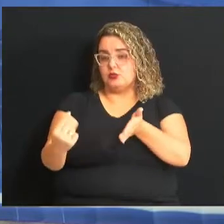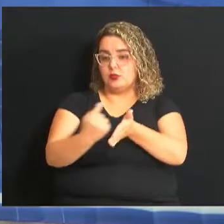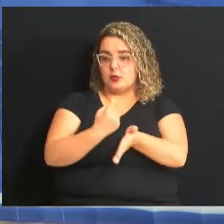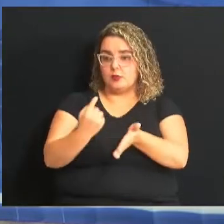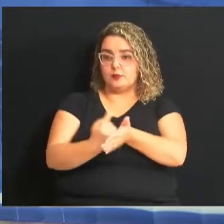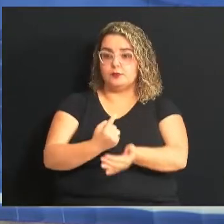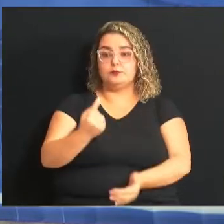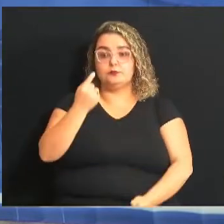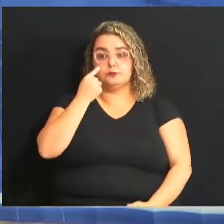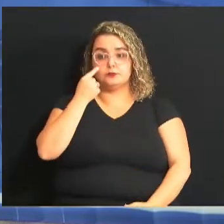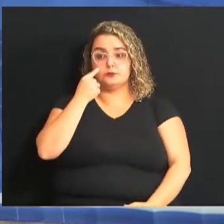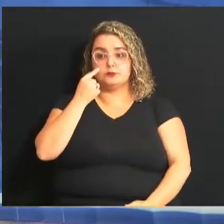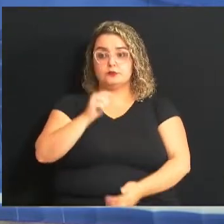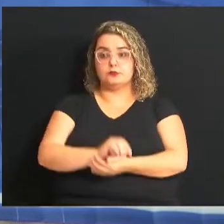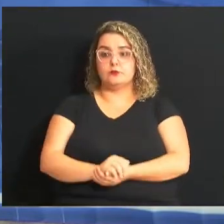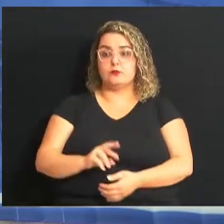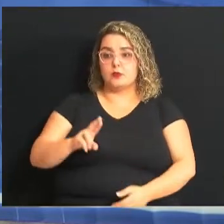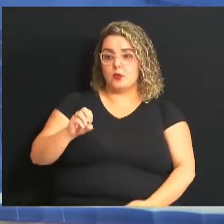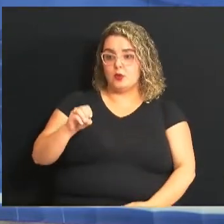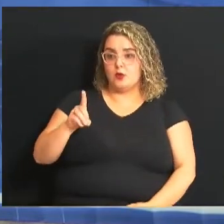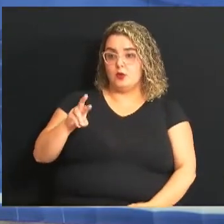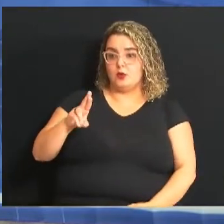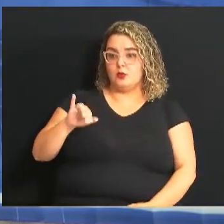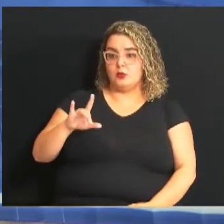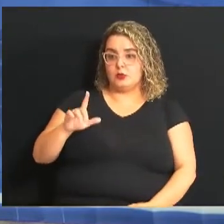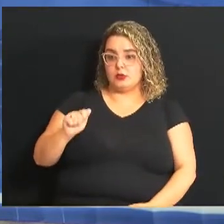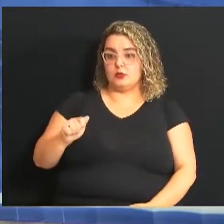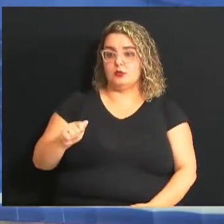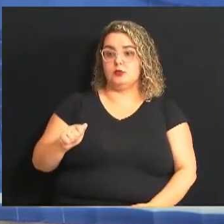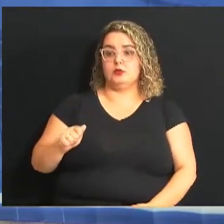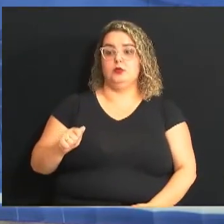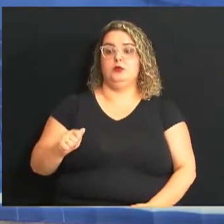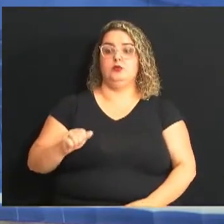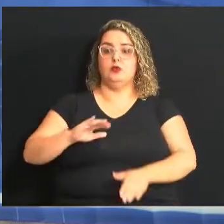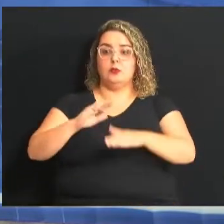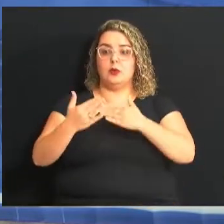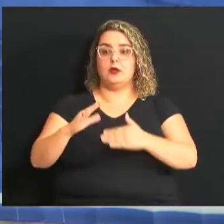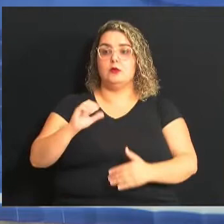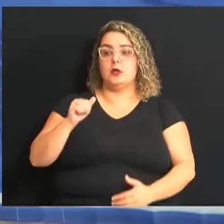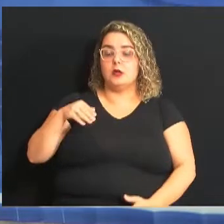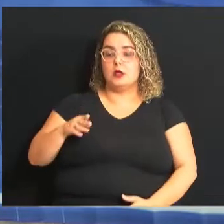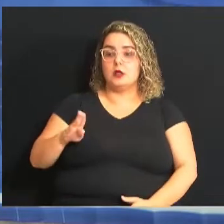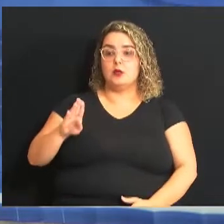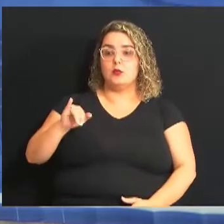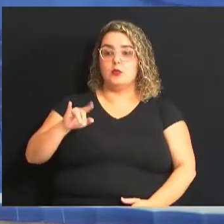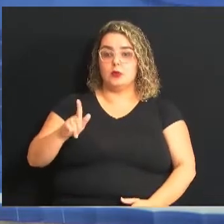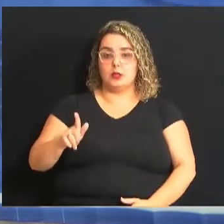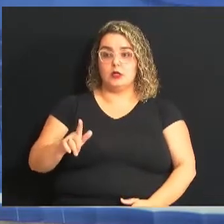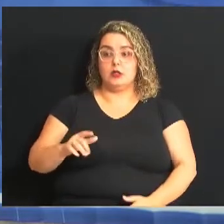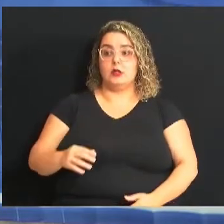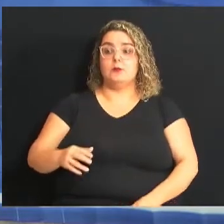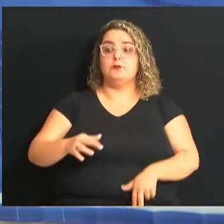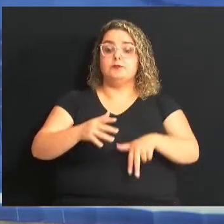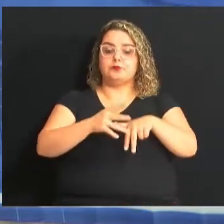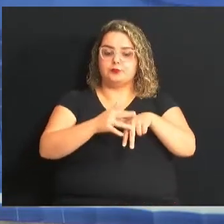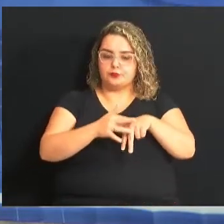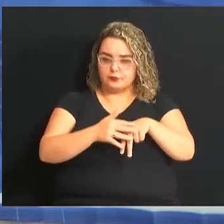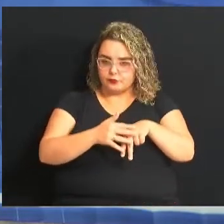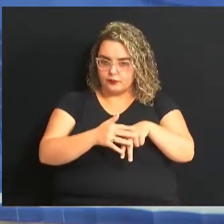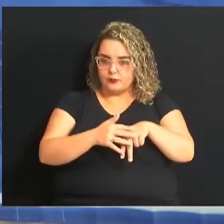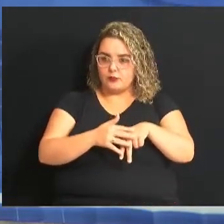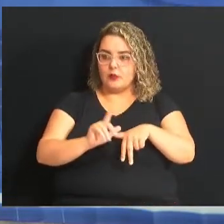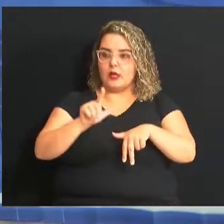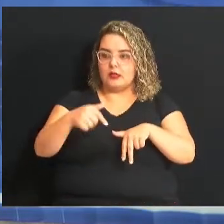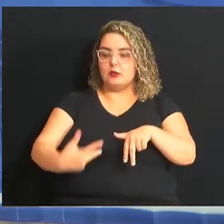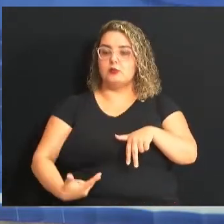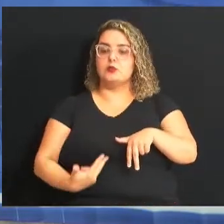só. O Rodrigo, do bairro Cambuí, ele está perguntando o seguinte: a vida do paciente após a cirurgia, como